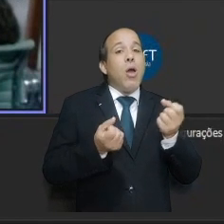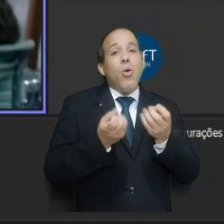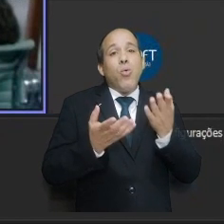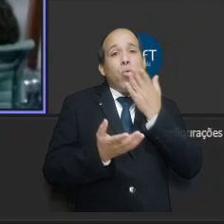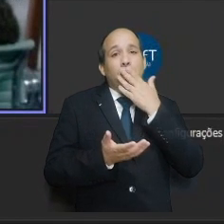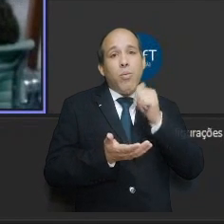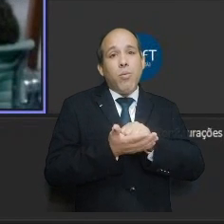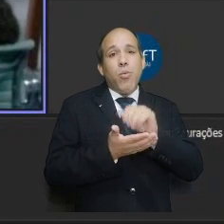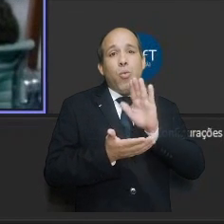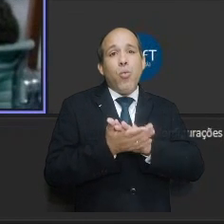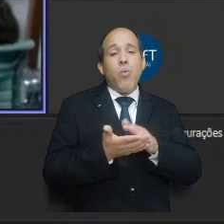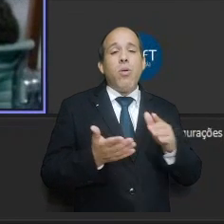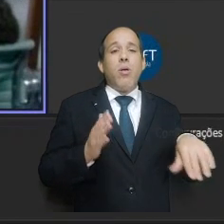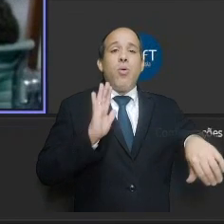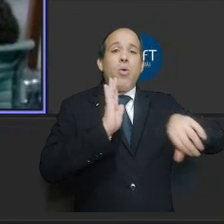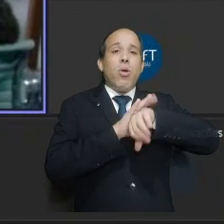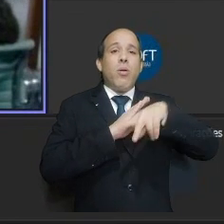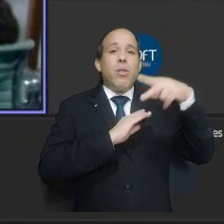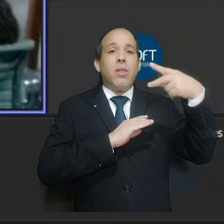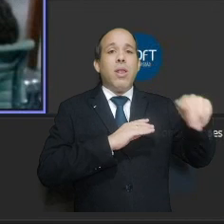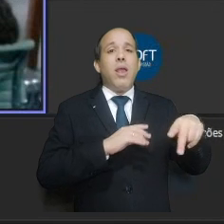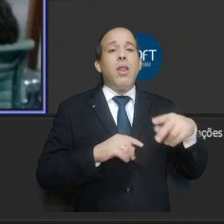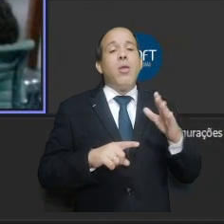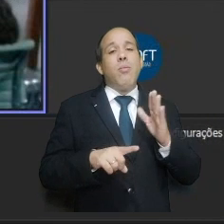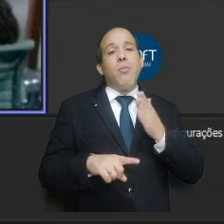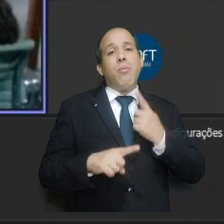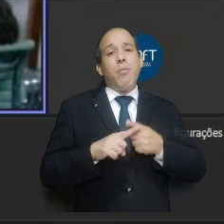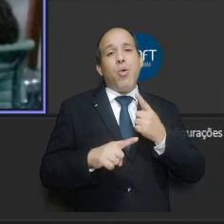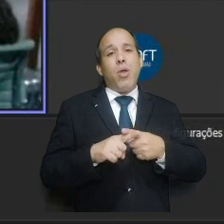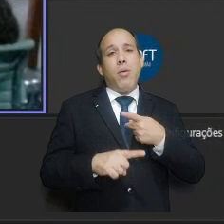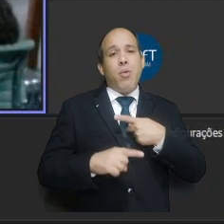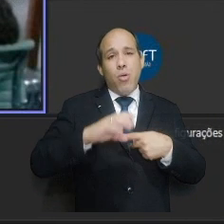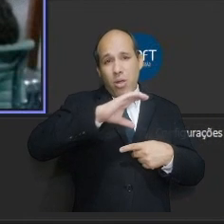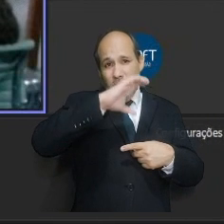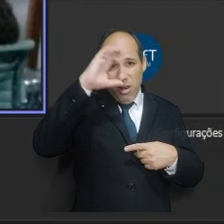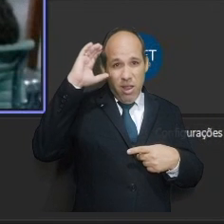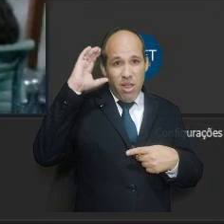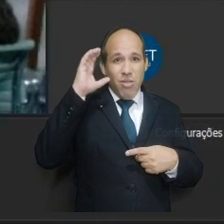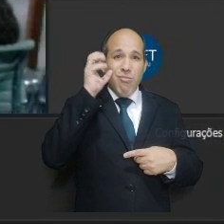apenas alguma penalidade, porque o meu cliente foi, sim,